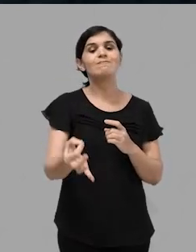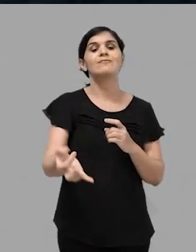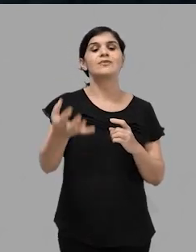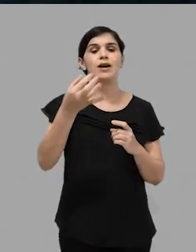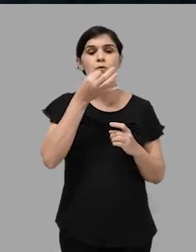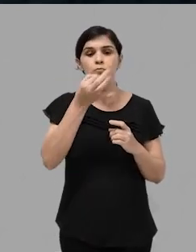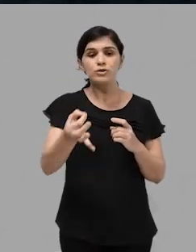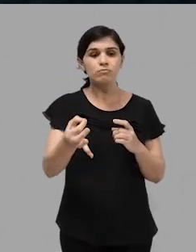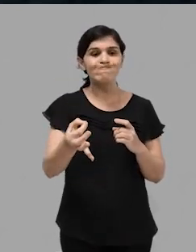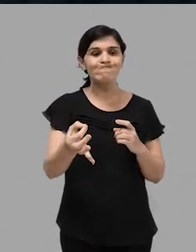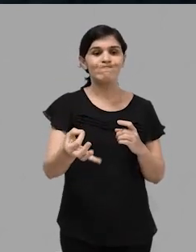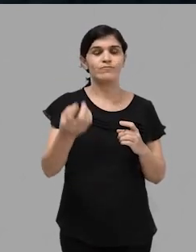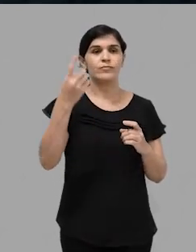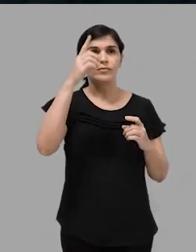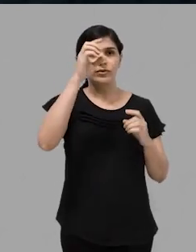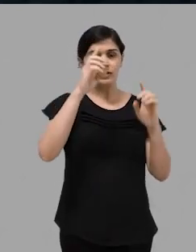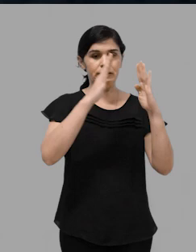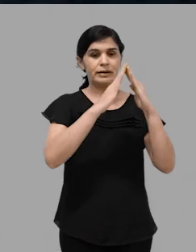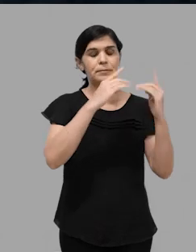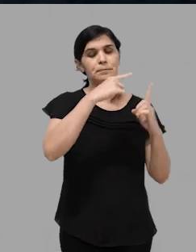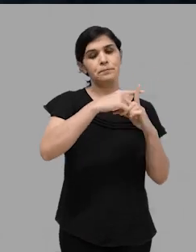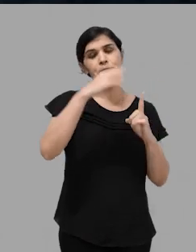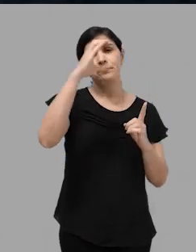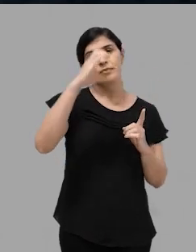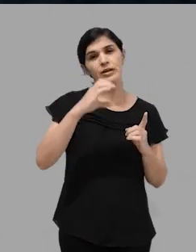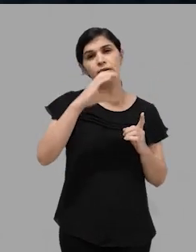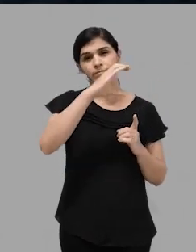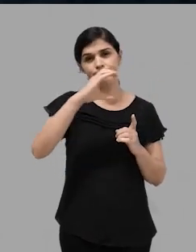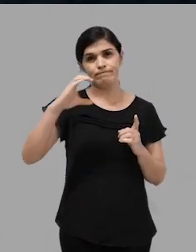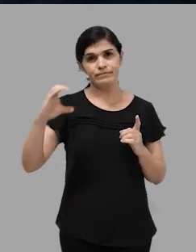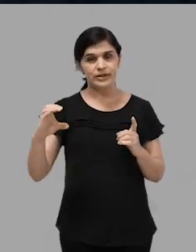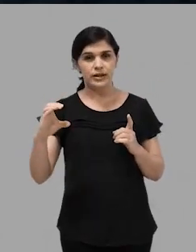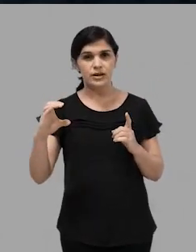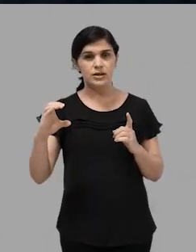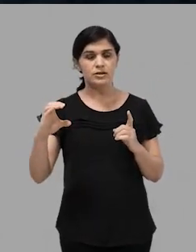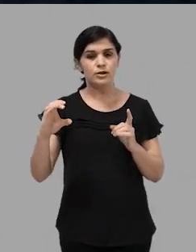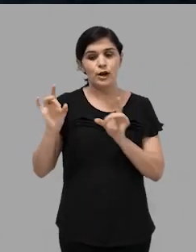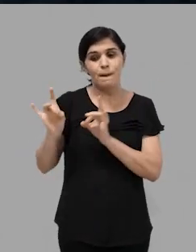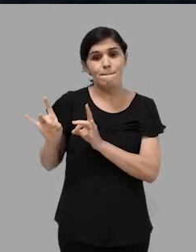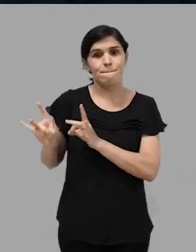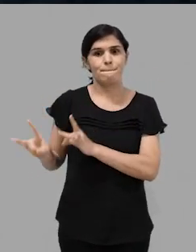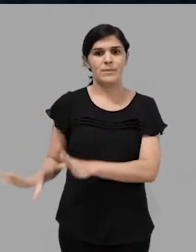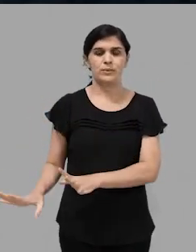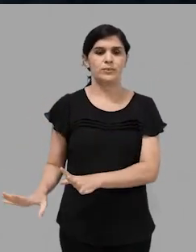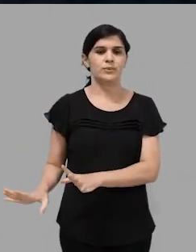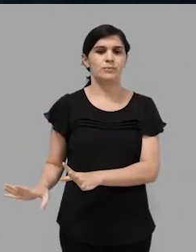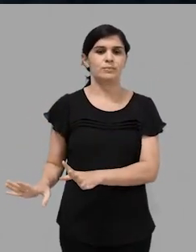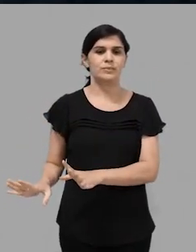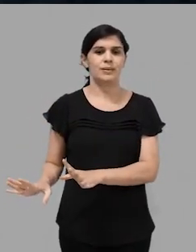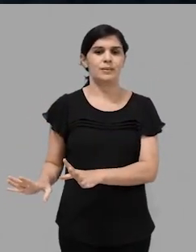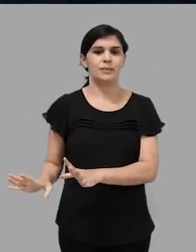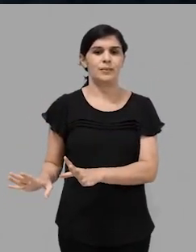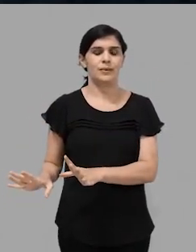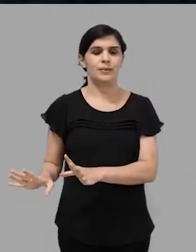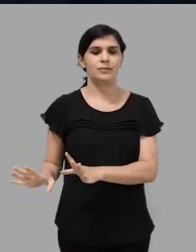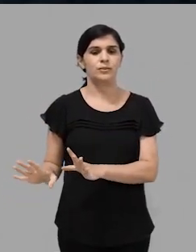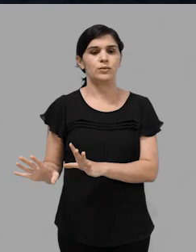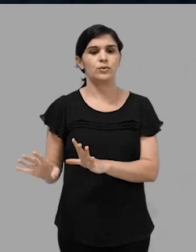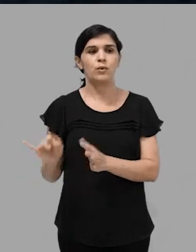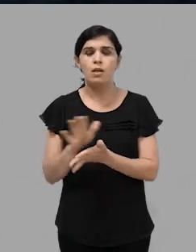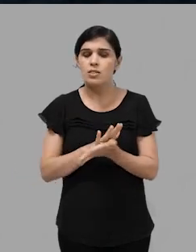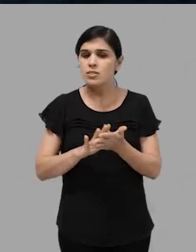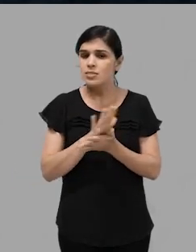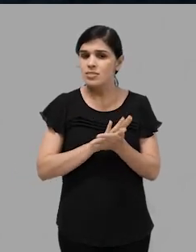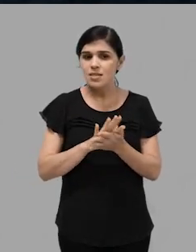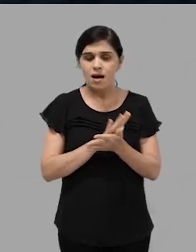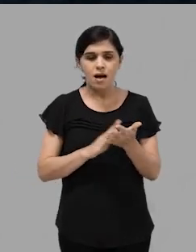era descartado mesmo. Só que nada vai ficar numa postura, nada vai ficar